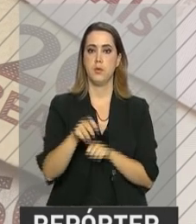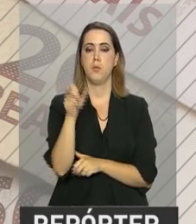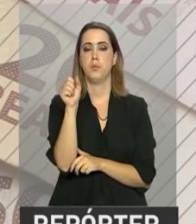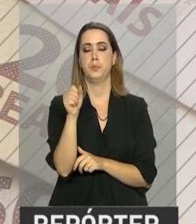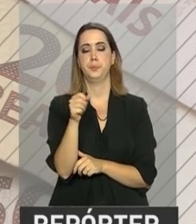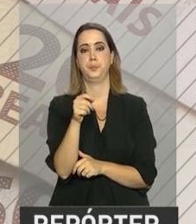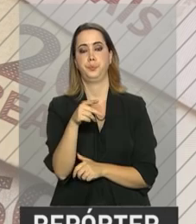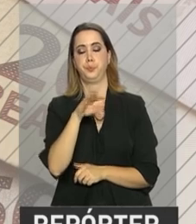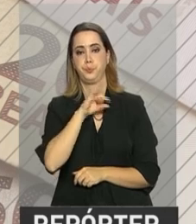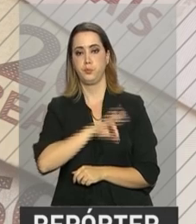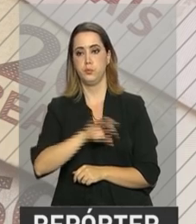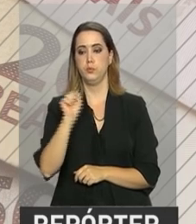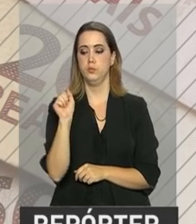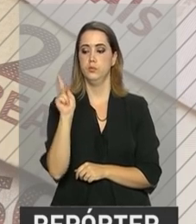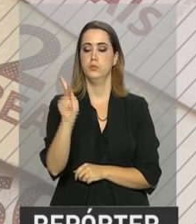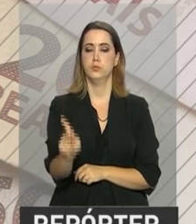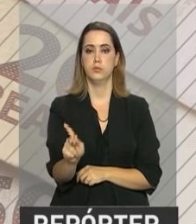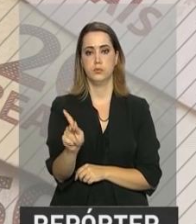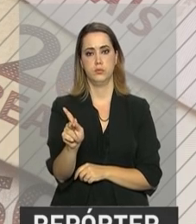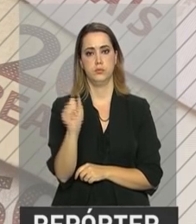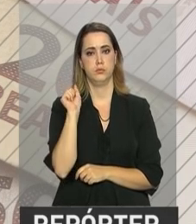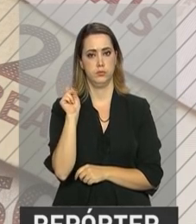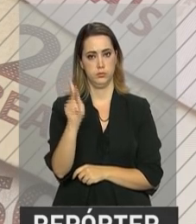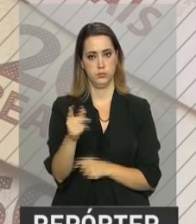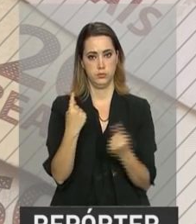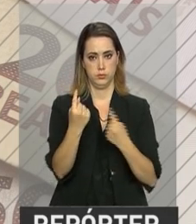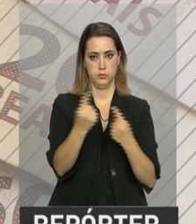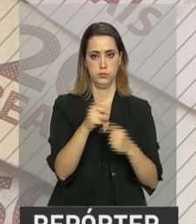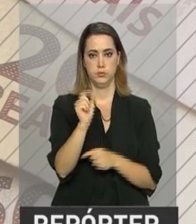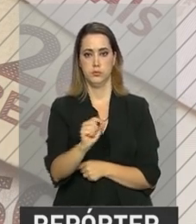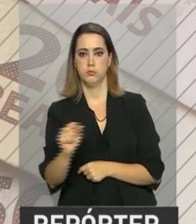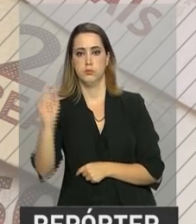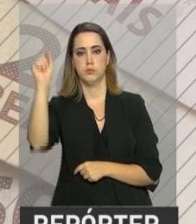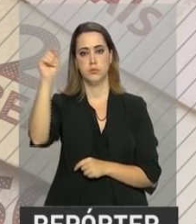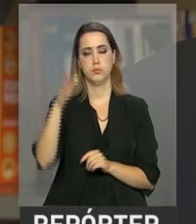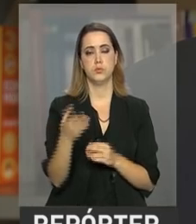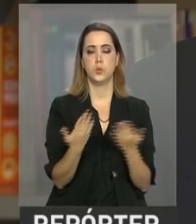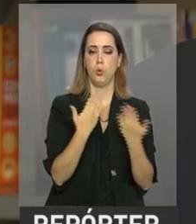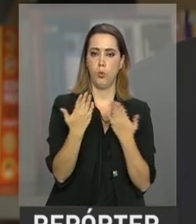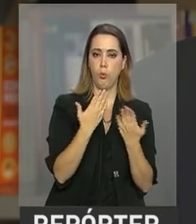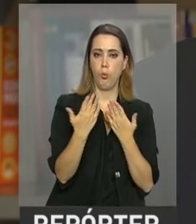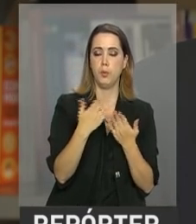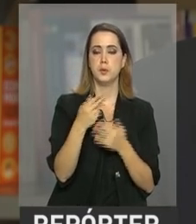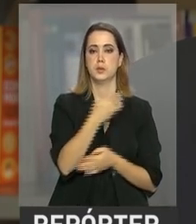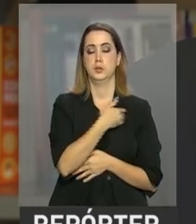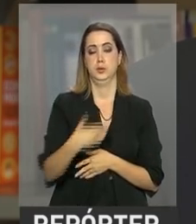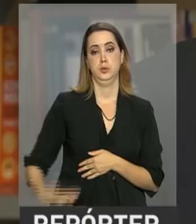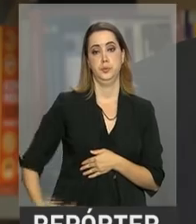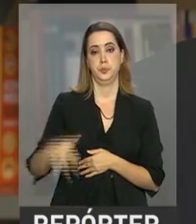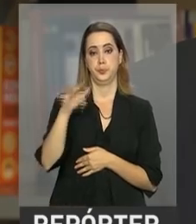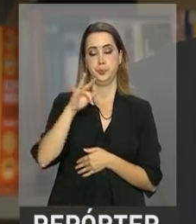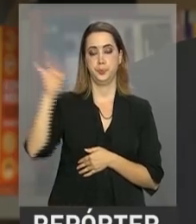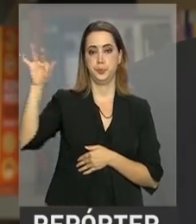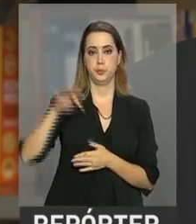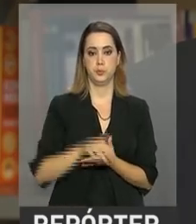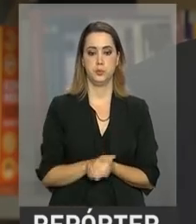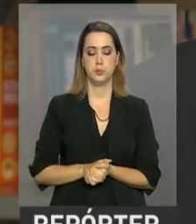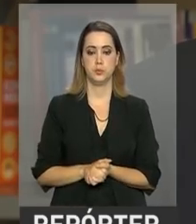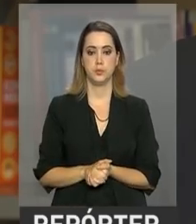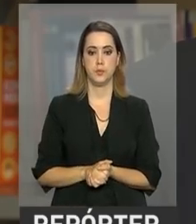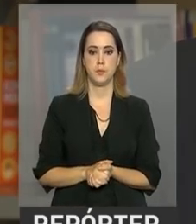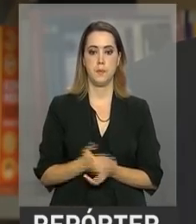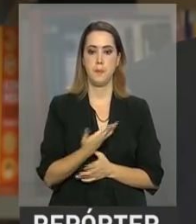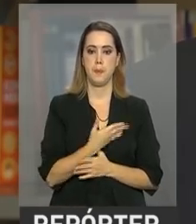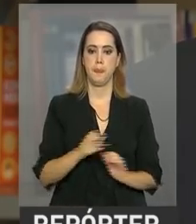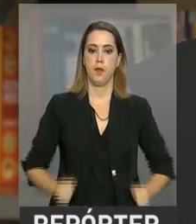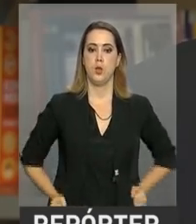previdências estaduais nos moldes que o governo federal vai propor ao Congresso. O crescimento da despesa de pessoal na